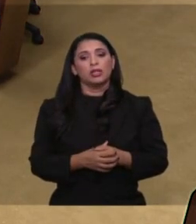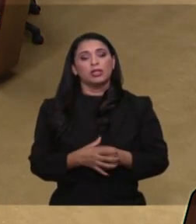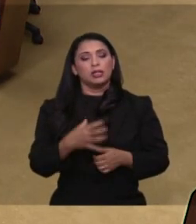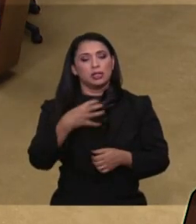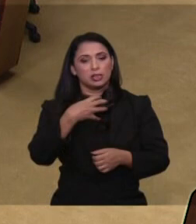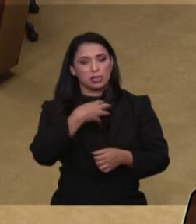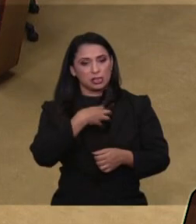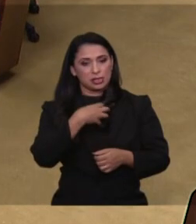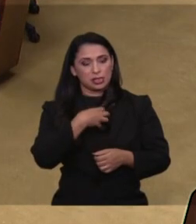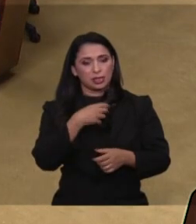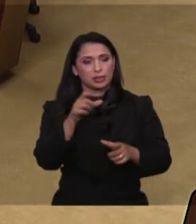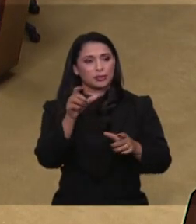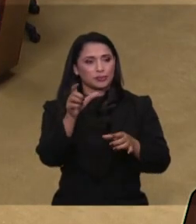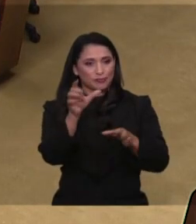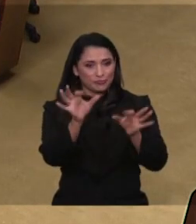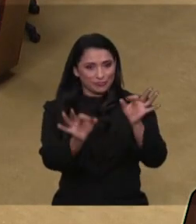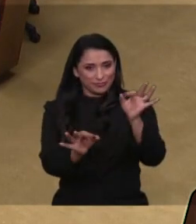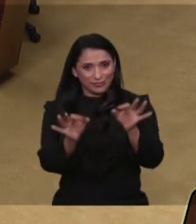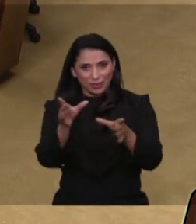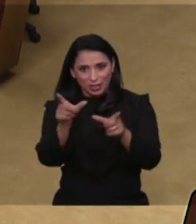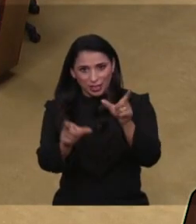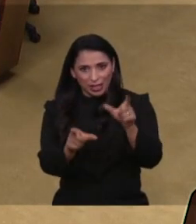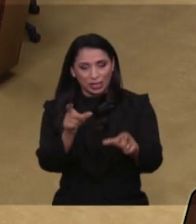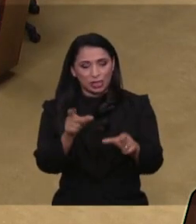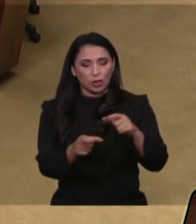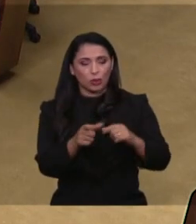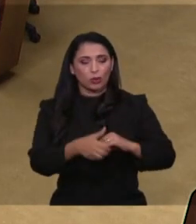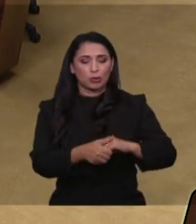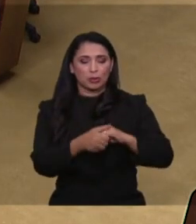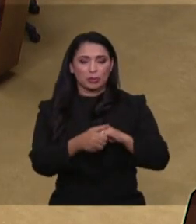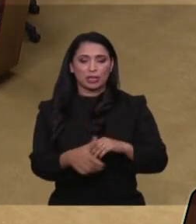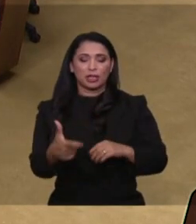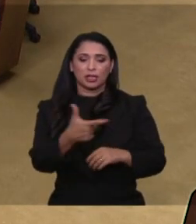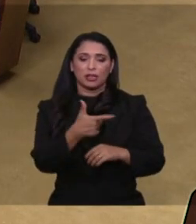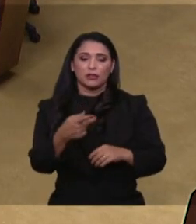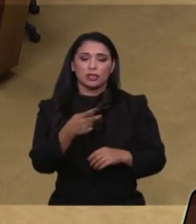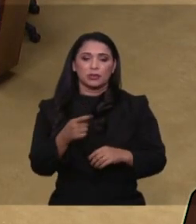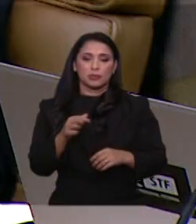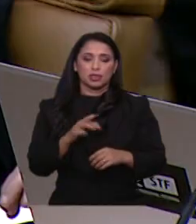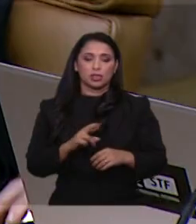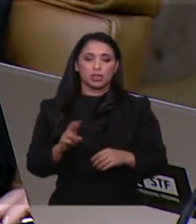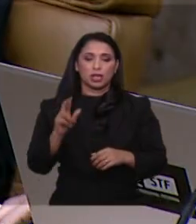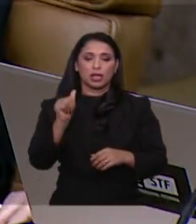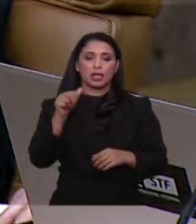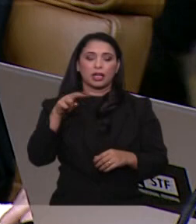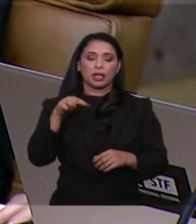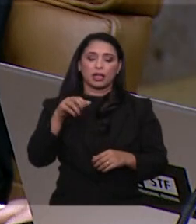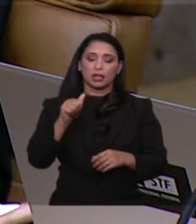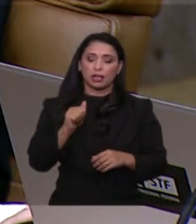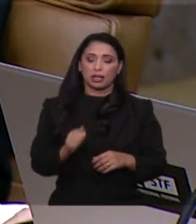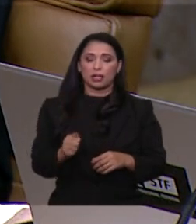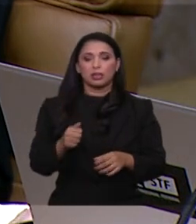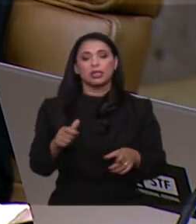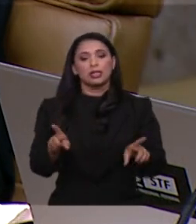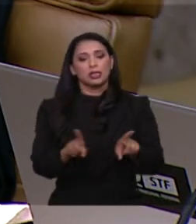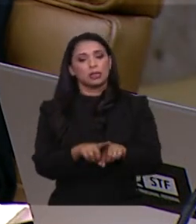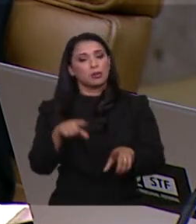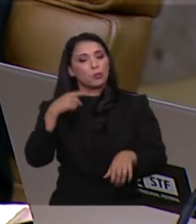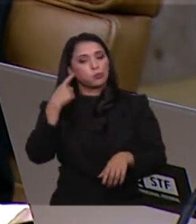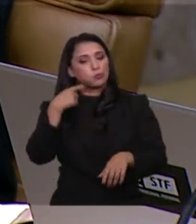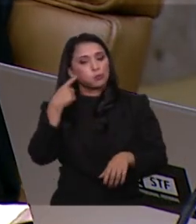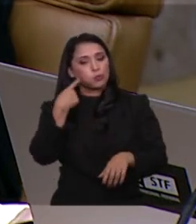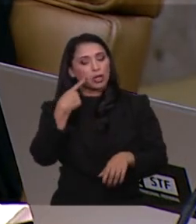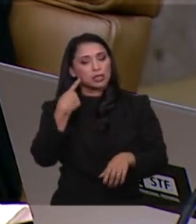sintam individual, pessoalmente cumprimentados, senhora vice-procuradora-geral da República, doutora Ana Borges, senhores advogados,